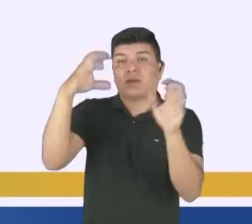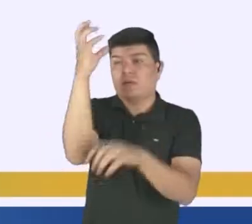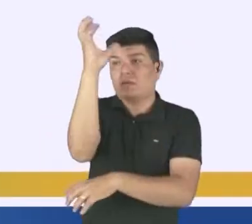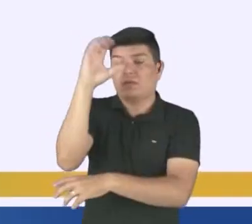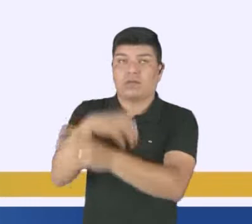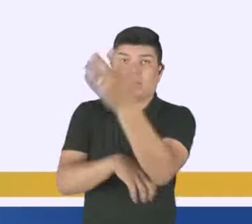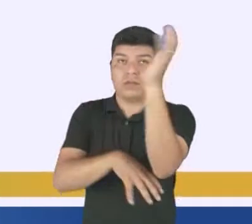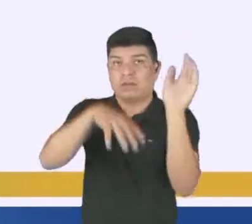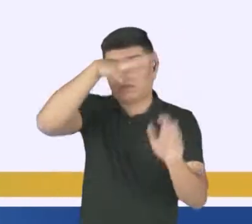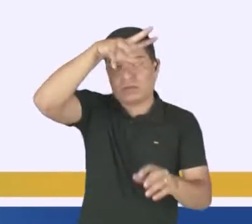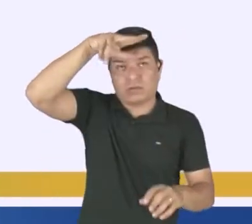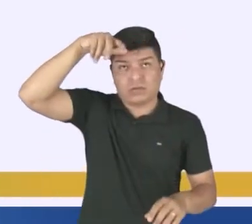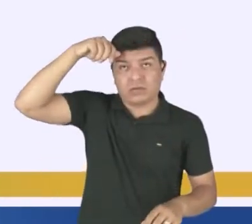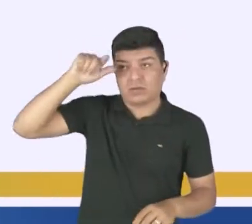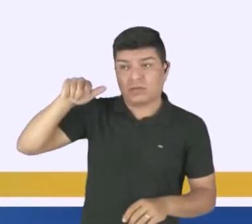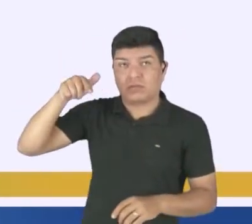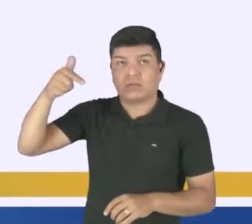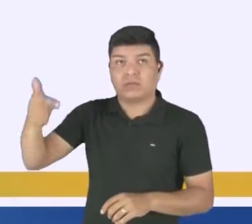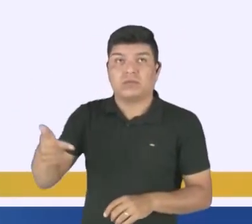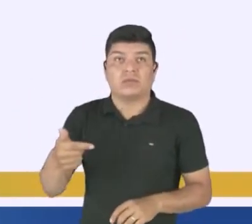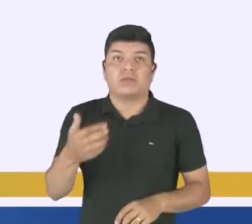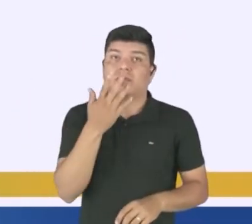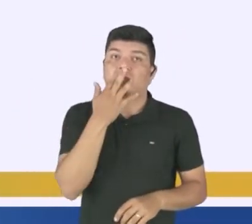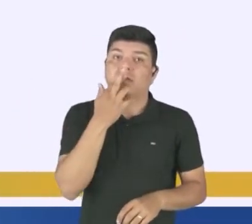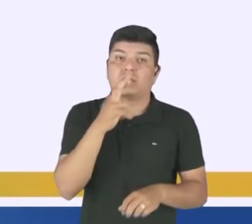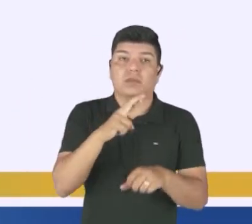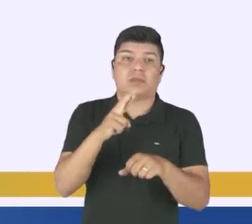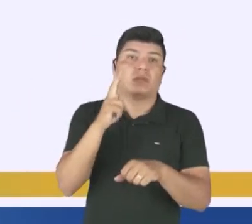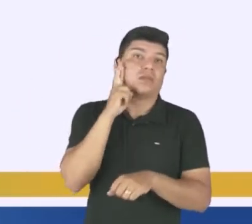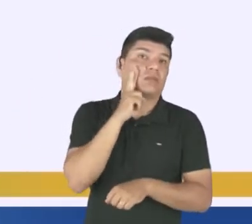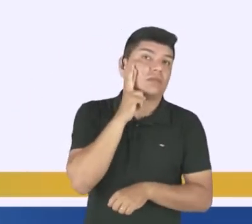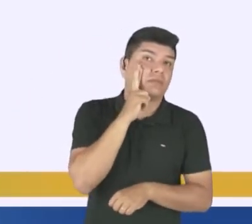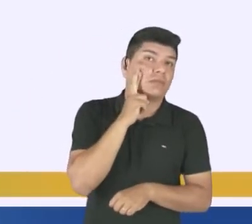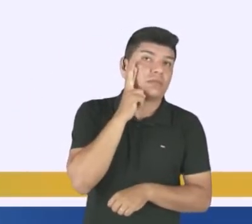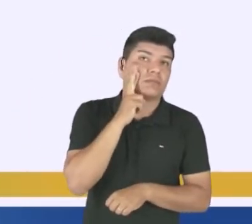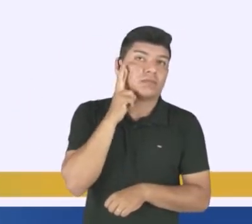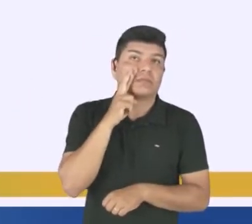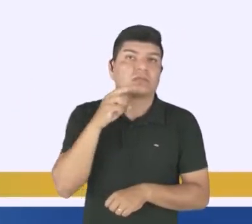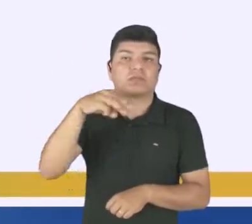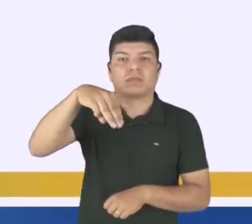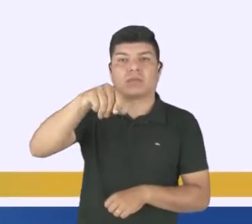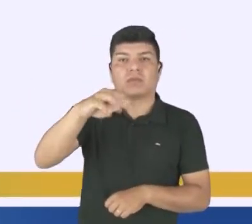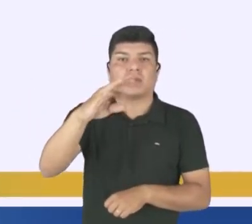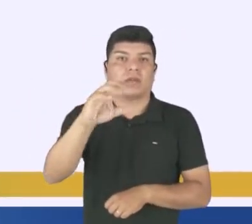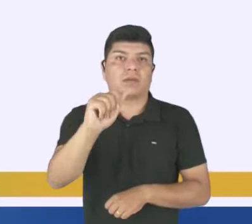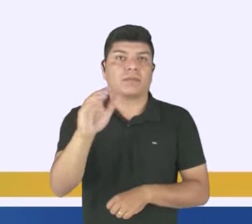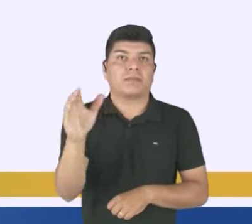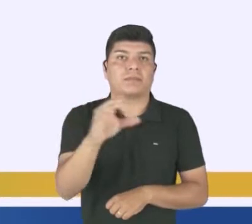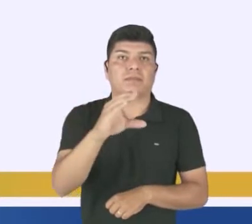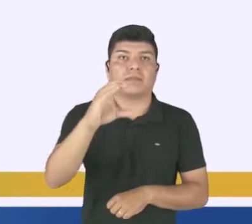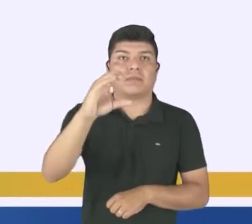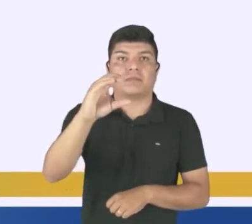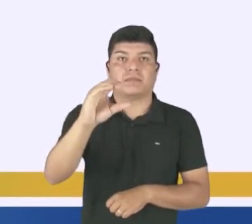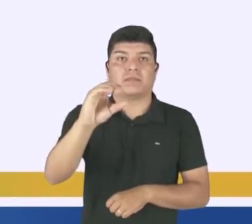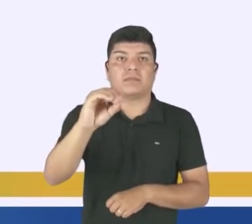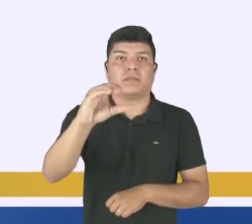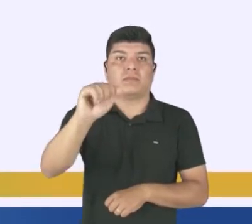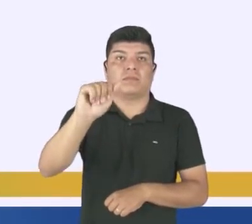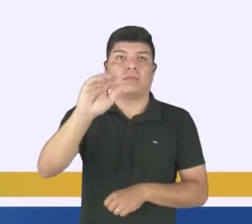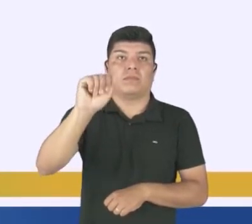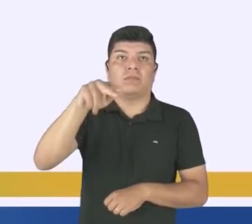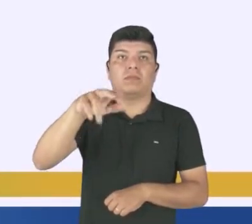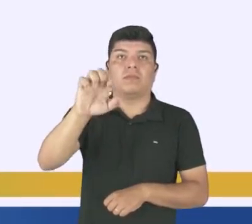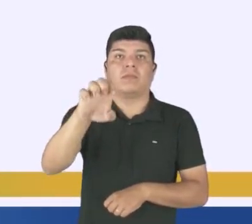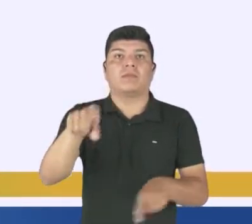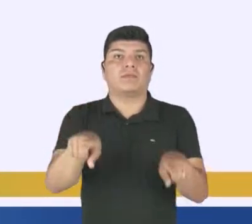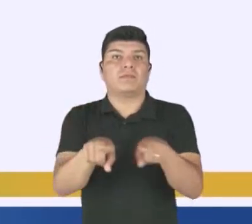e caatinga. Veja que tem uma parte rosada que diz Mata dos Cocais. O que é isso? É uma região de transição. Você imagina